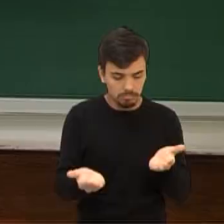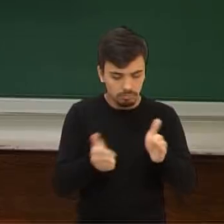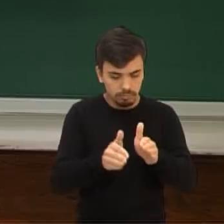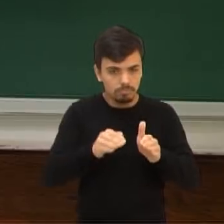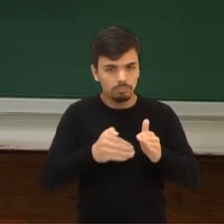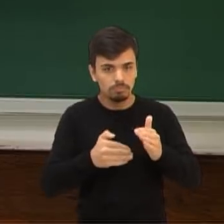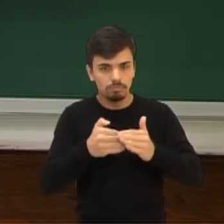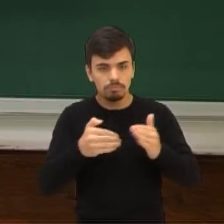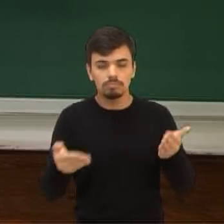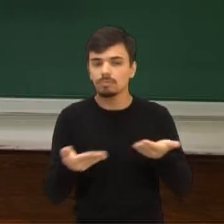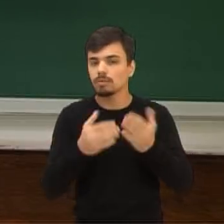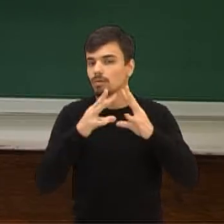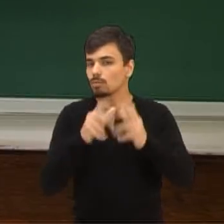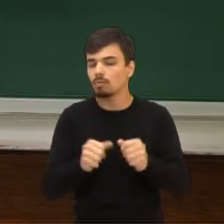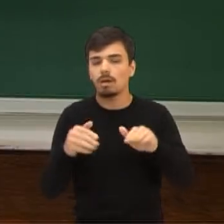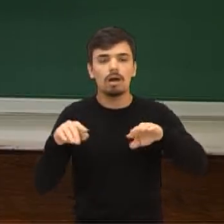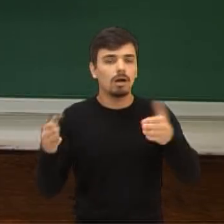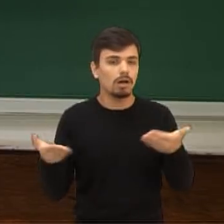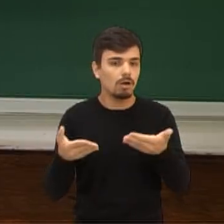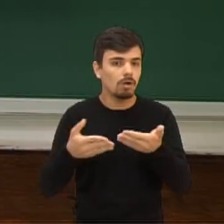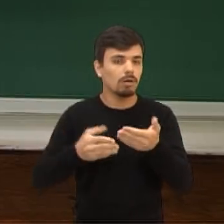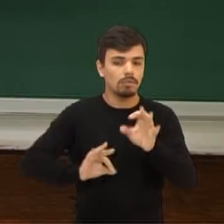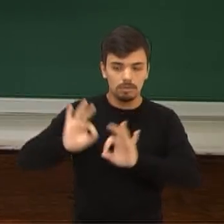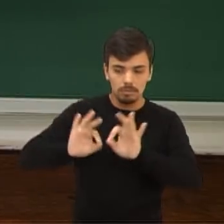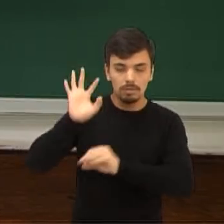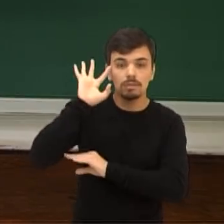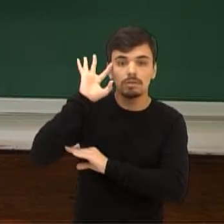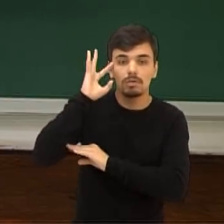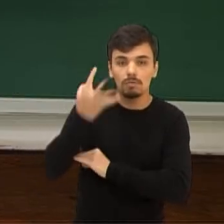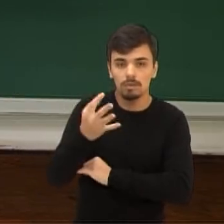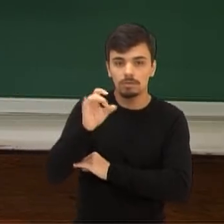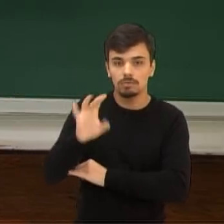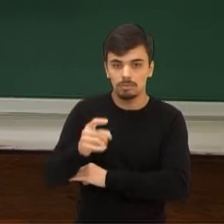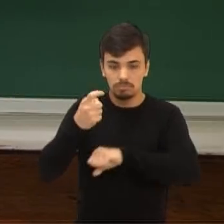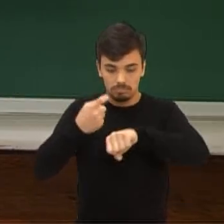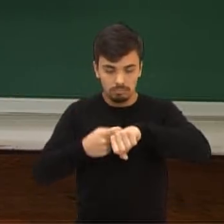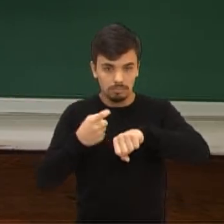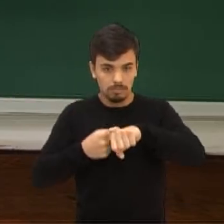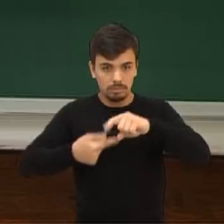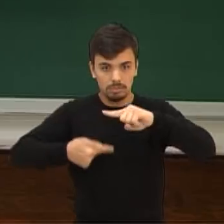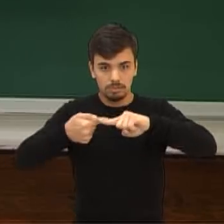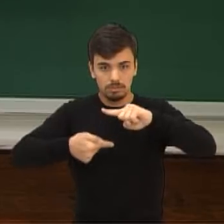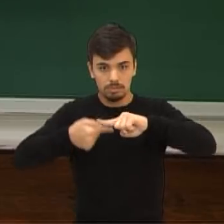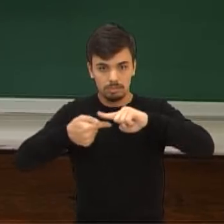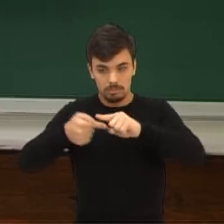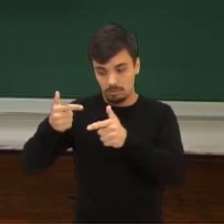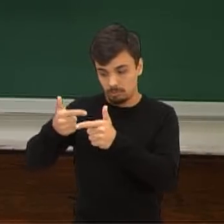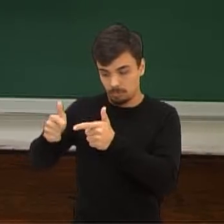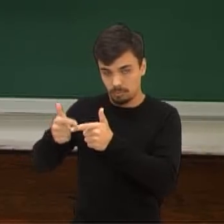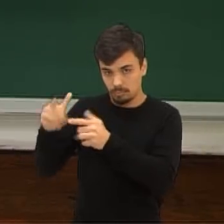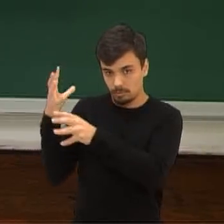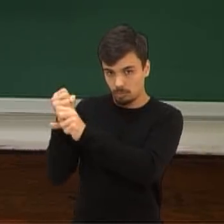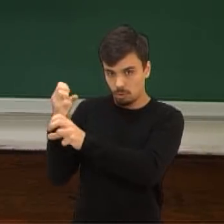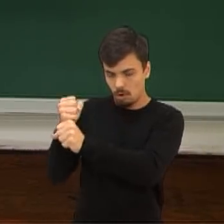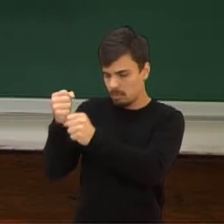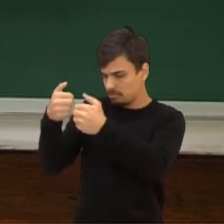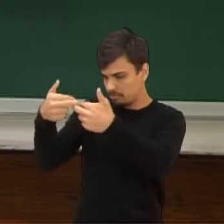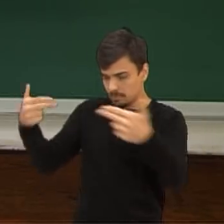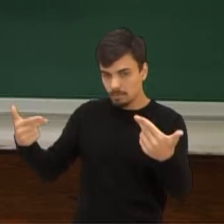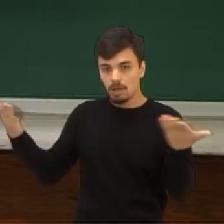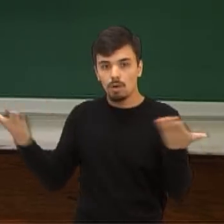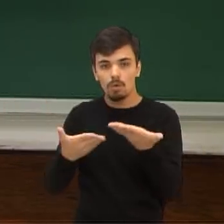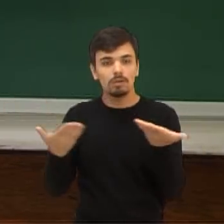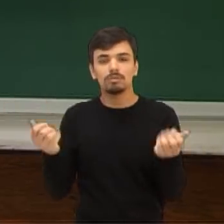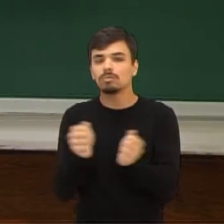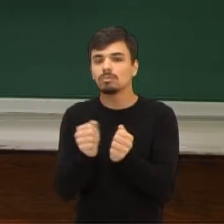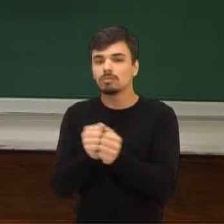agora nós vamos estar resolvendo os sólidos geométricos em problemas. E hoje nós estamos aqui com